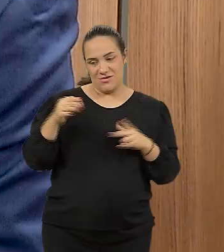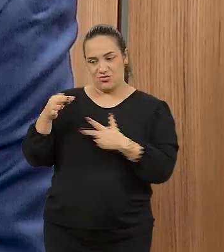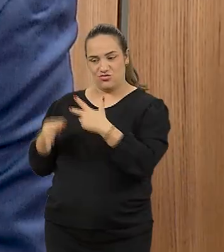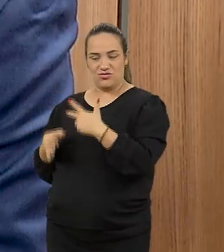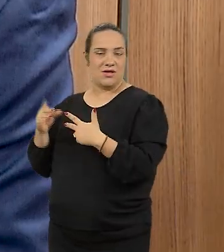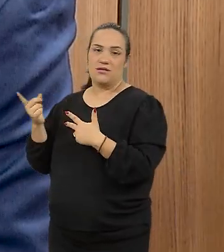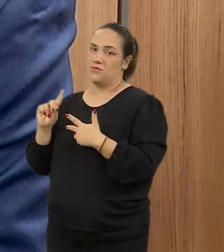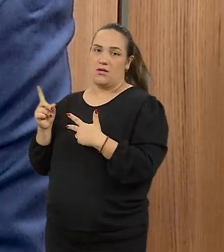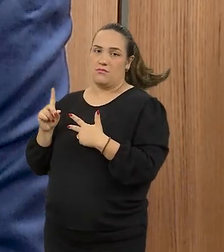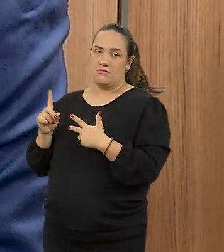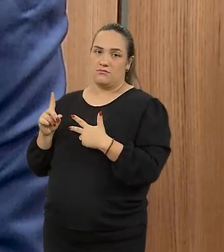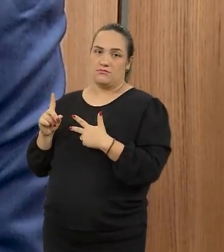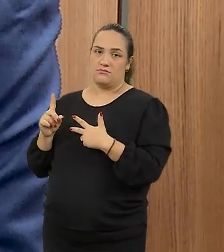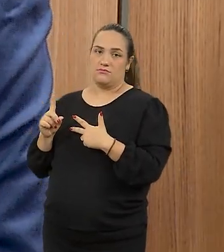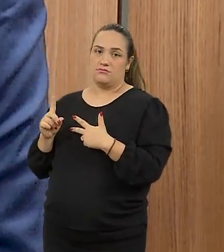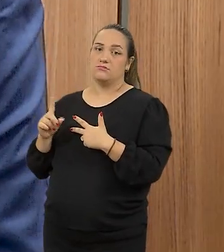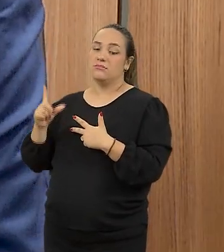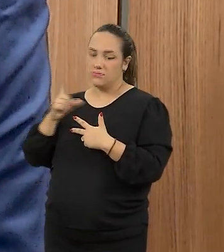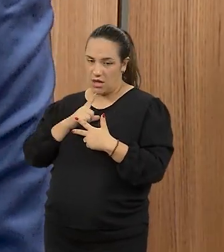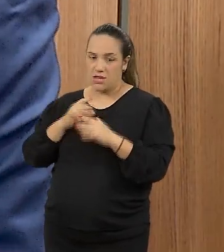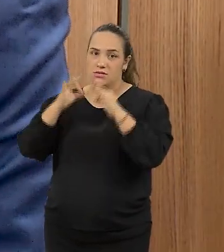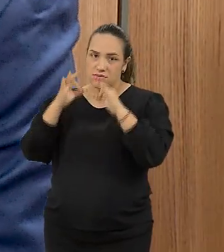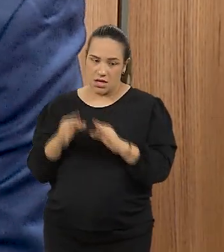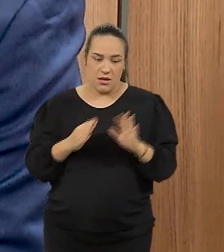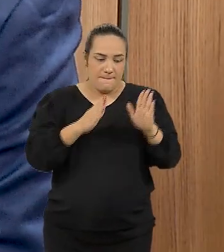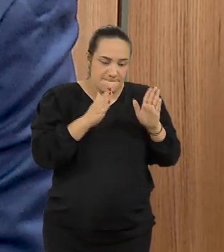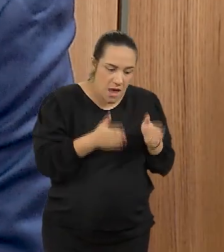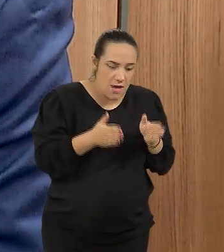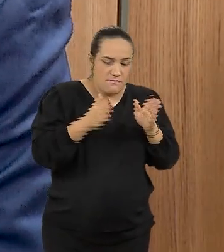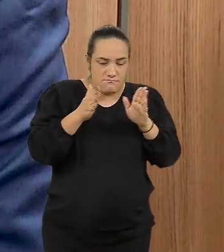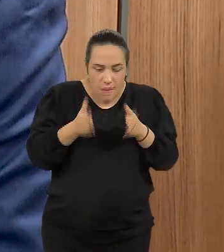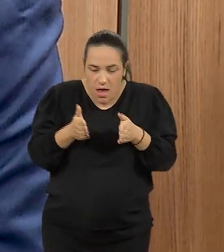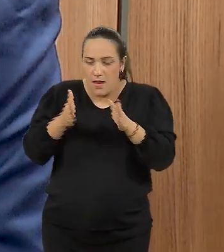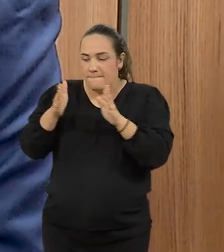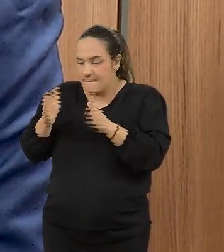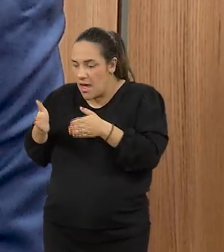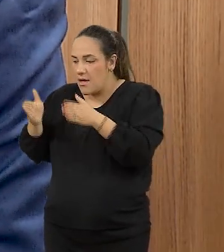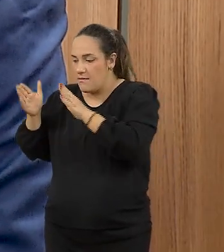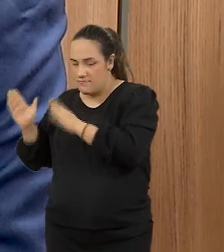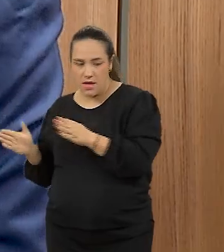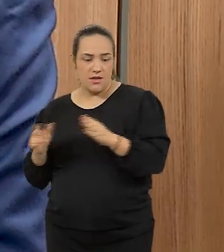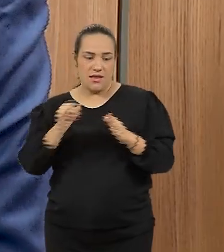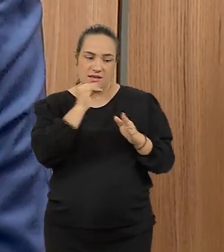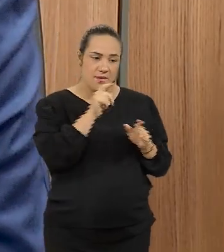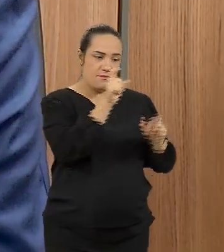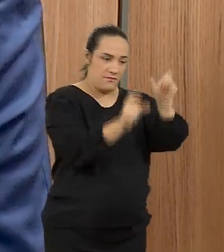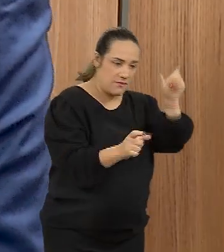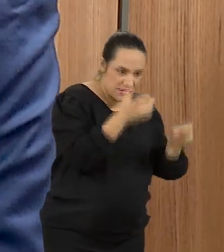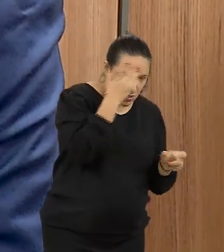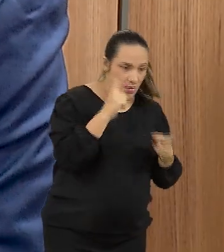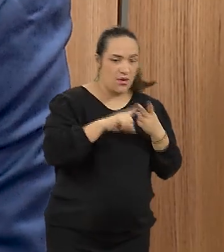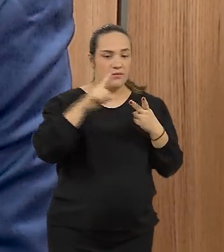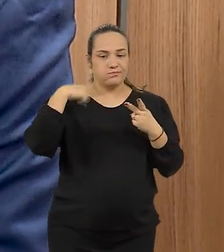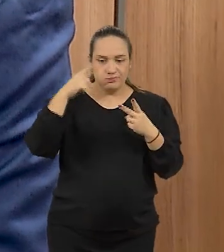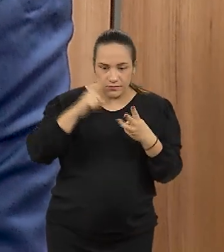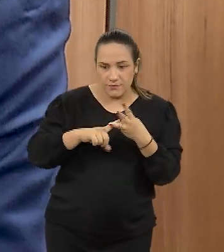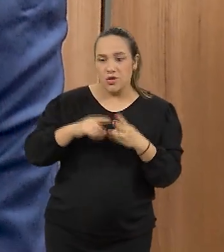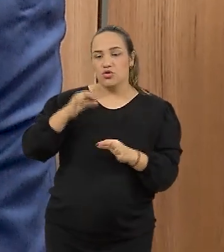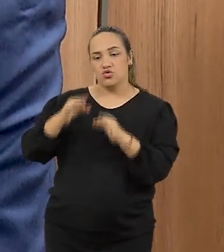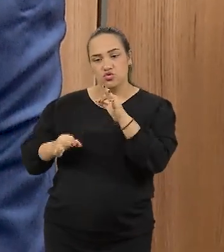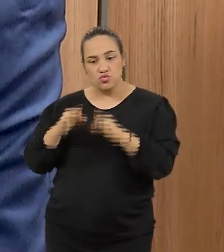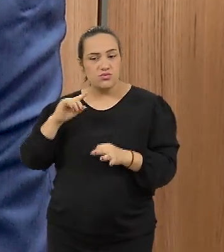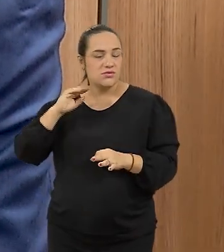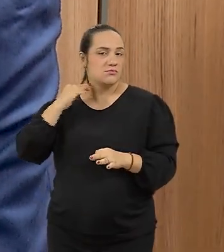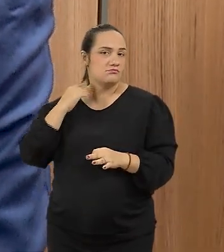judiciário ele tem que seguir aqueles sujeitos que fazem parte do processo, é o juiz, as partes, os advogados, têm que